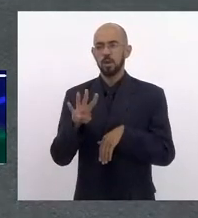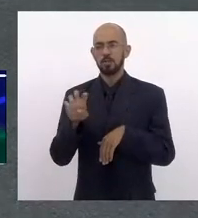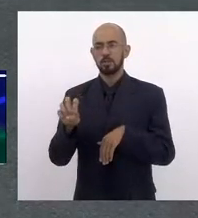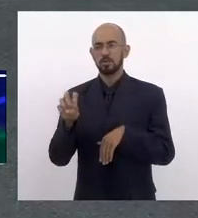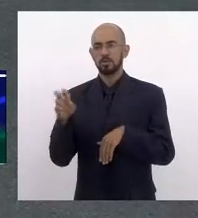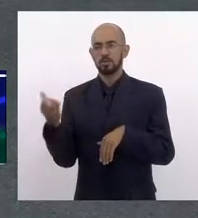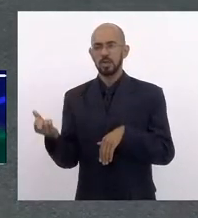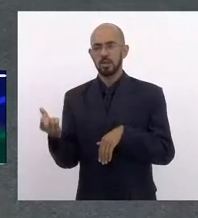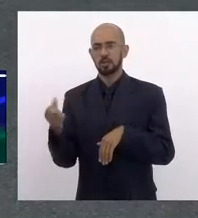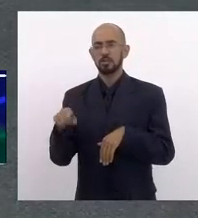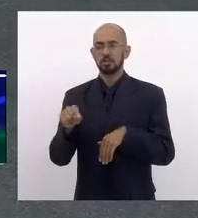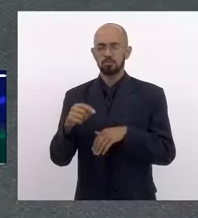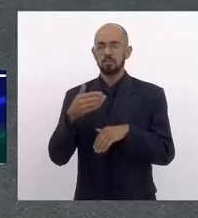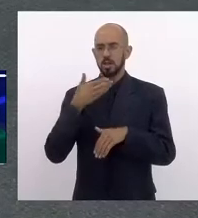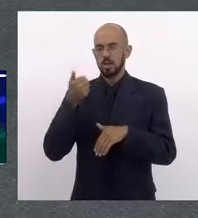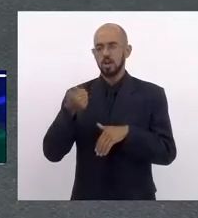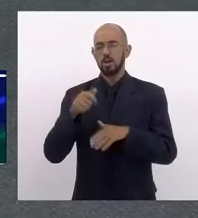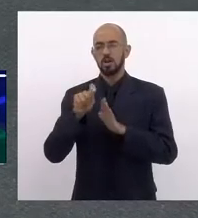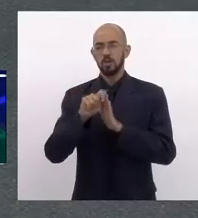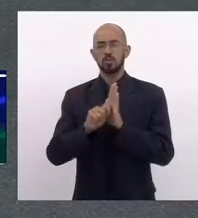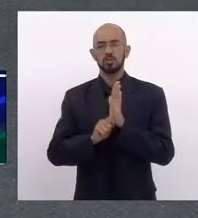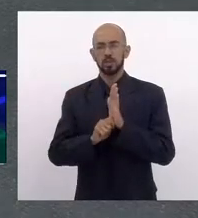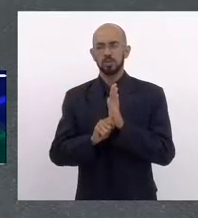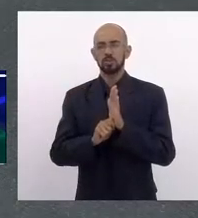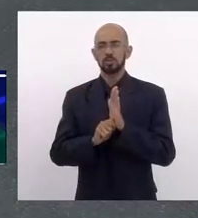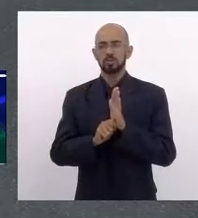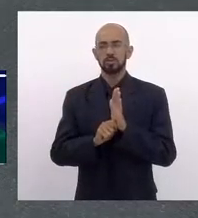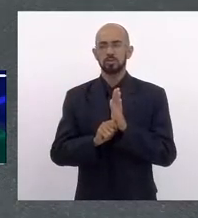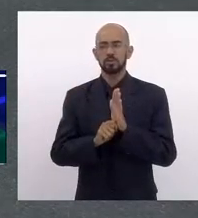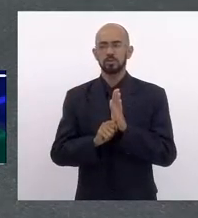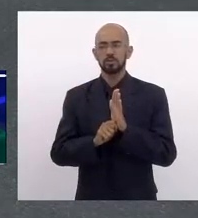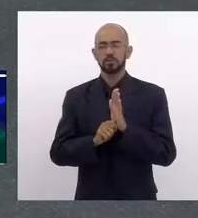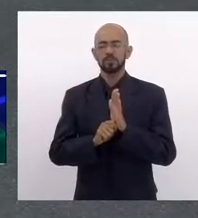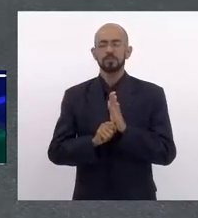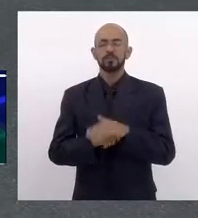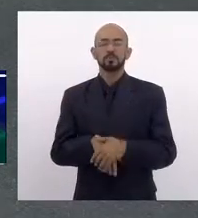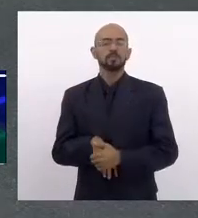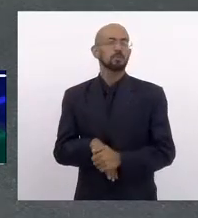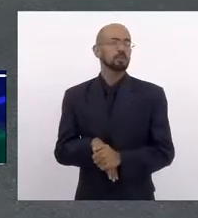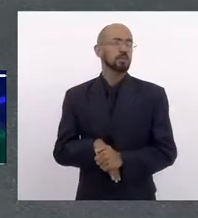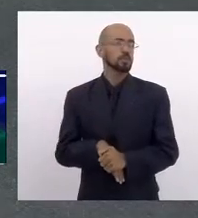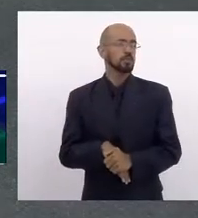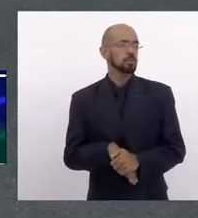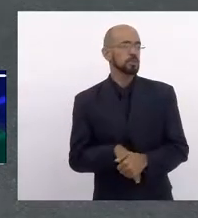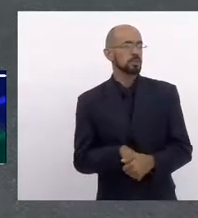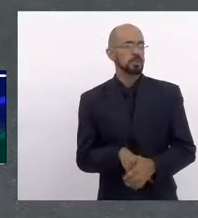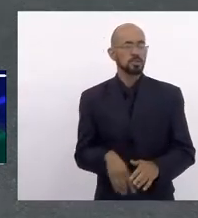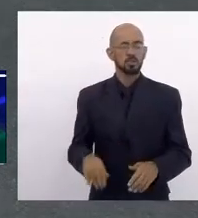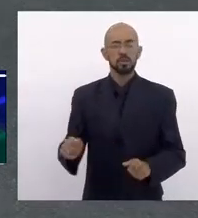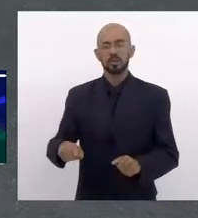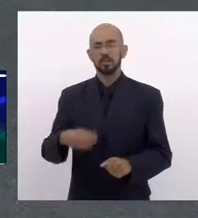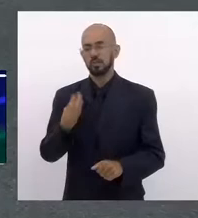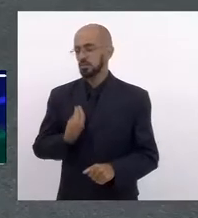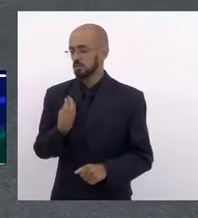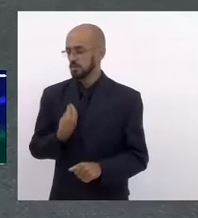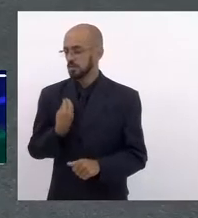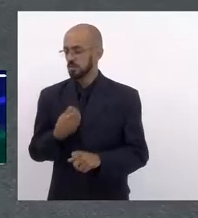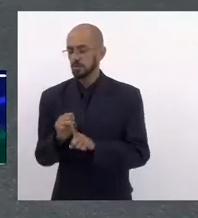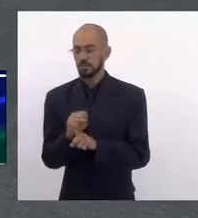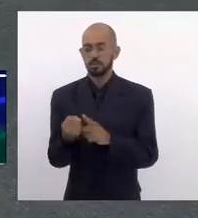5 e 6 aprimoram a redação do projeto, estabelecendo a participação da sociedade civil no grupo de